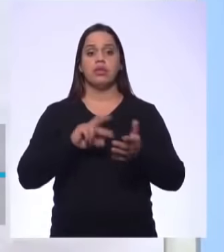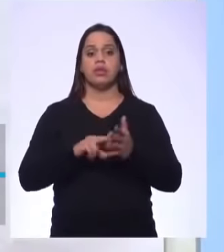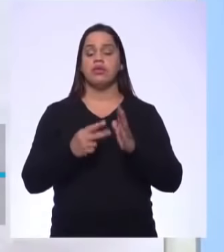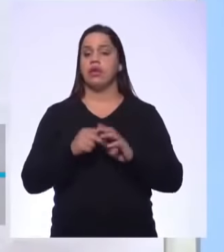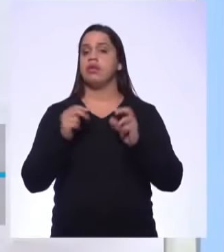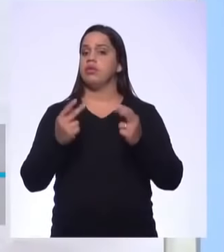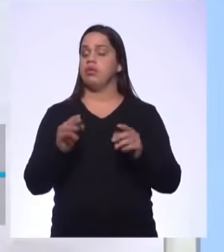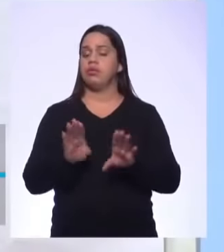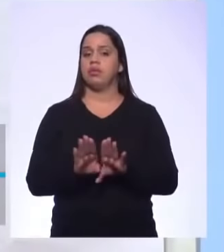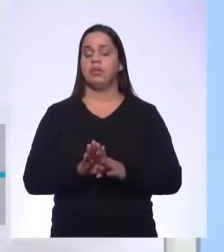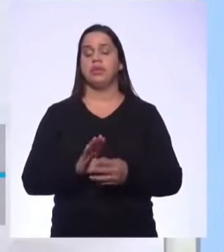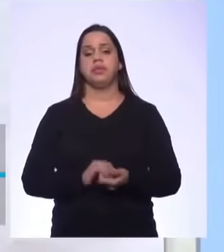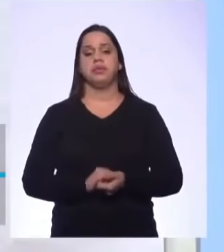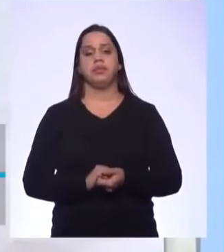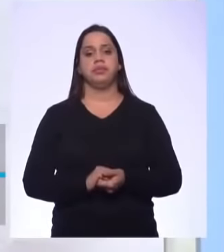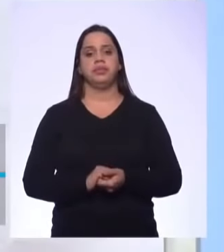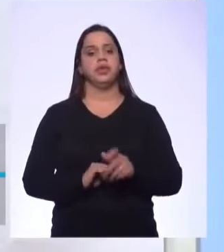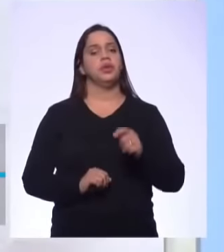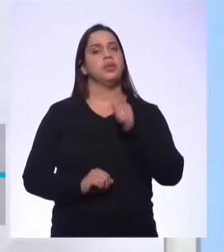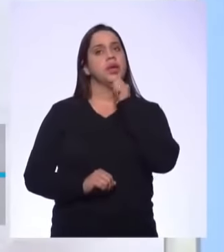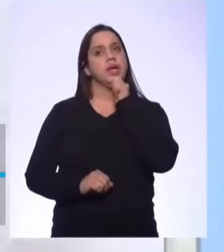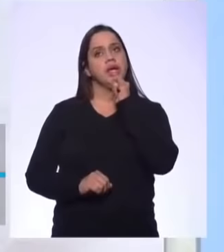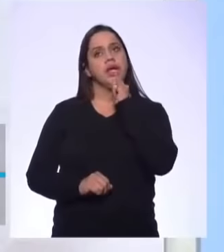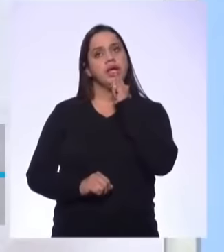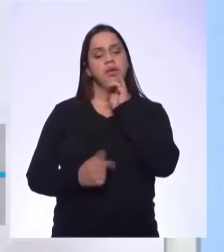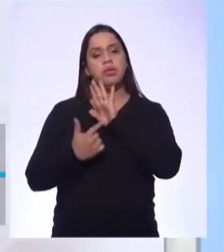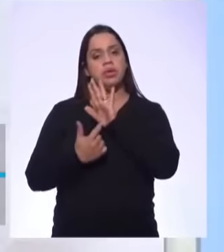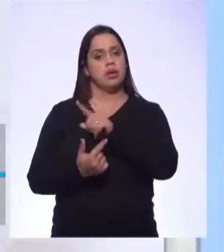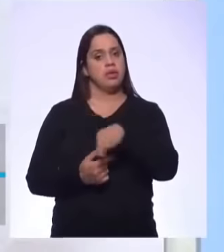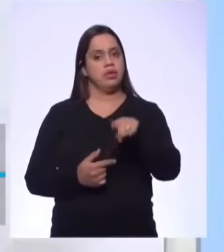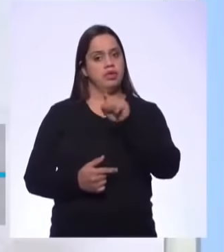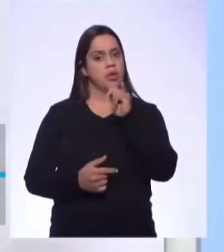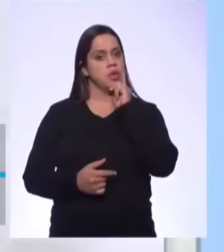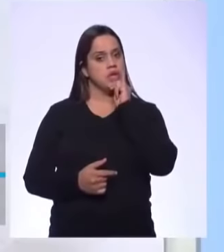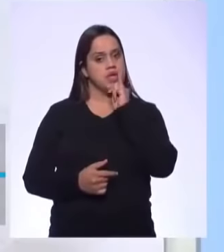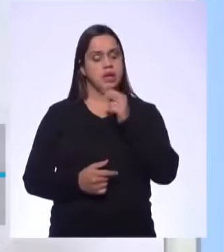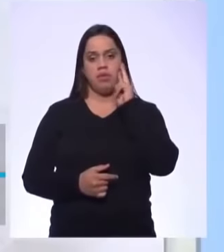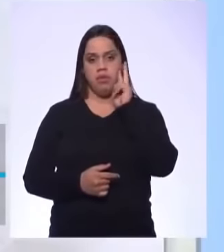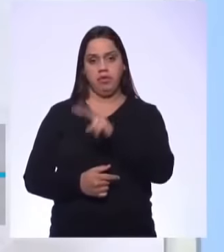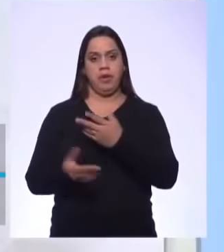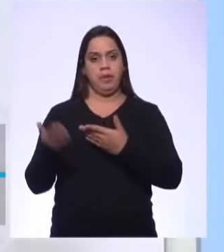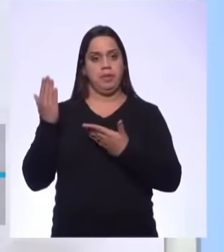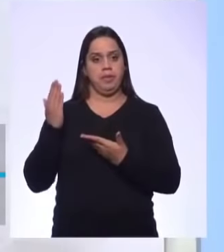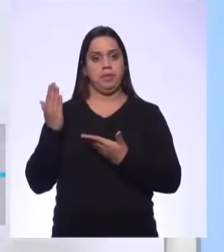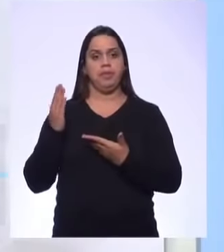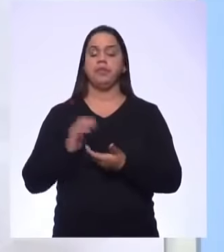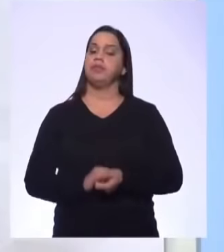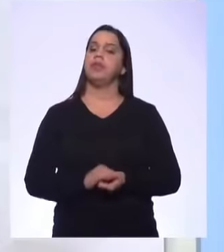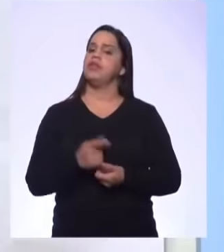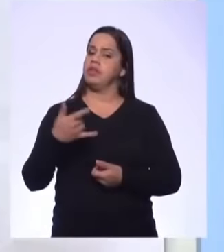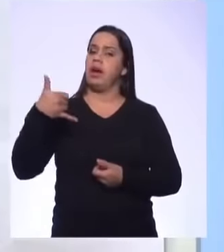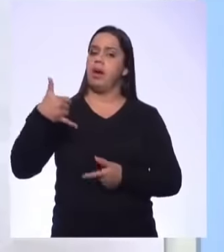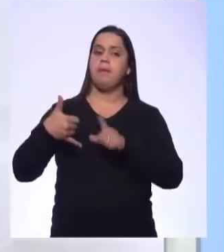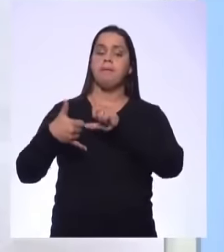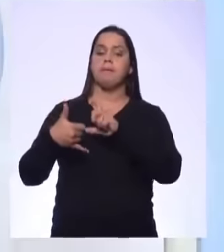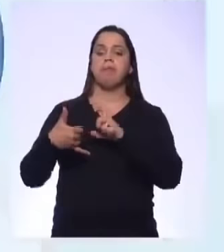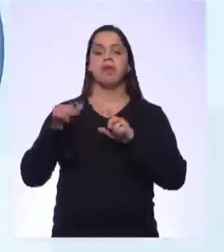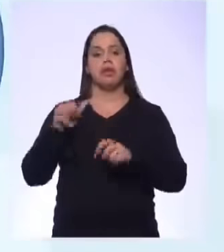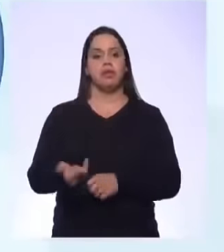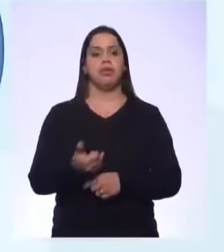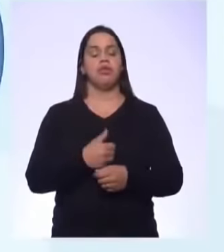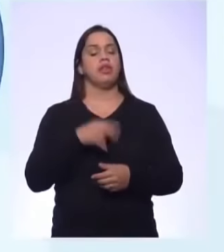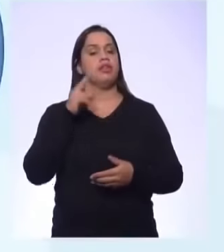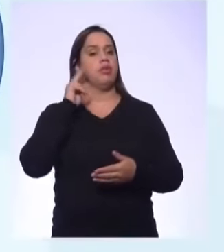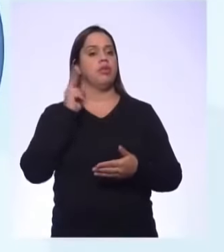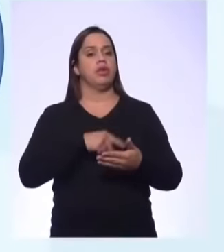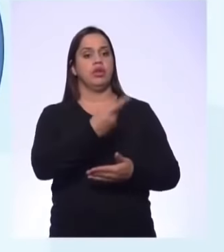significado, tá? Então, aqui eu vou dar um exemplo de cognatos. Então, vamos pôr ali na tela e você dá um print, tá? Enquanto nós vamos lendo eu e o